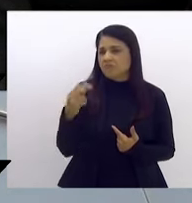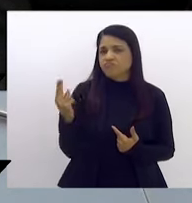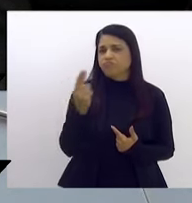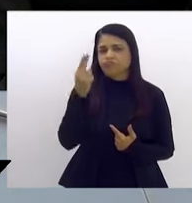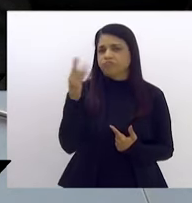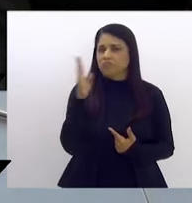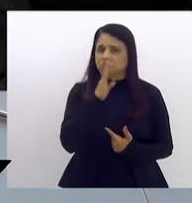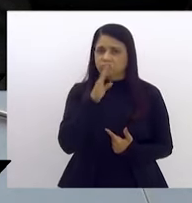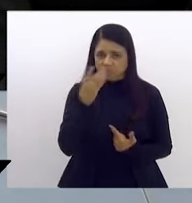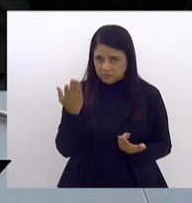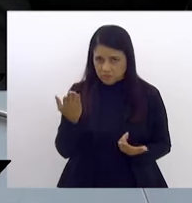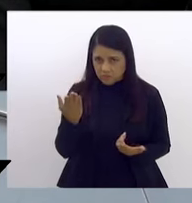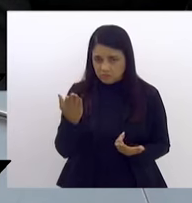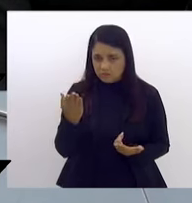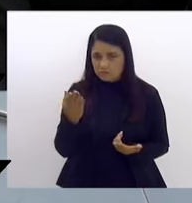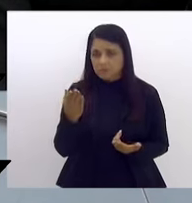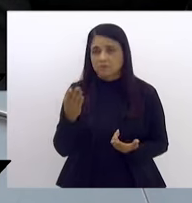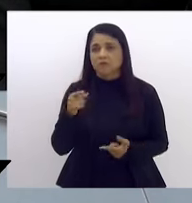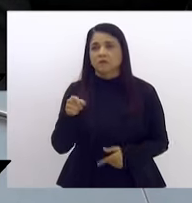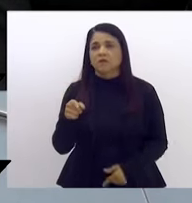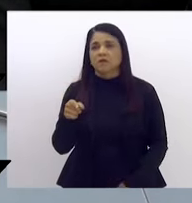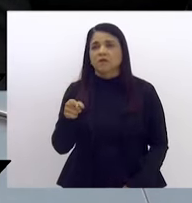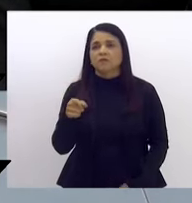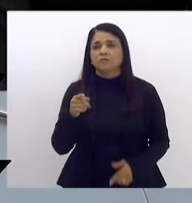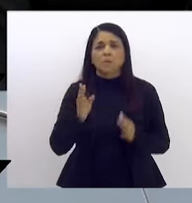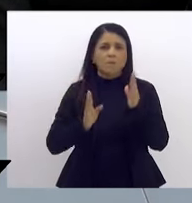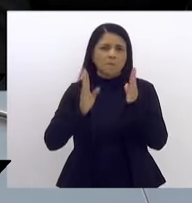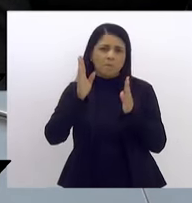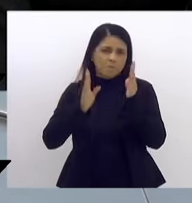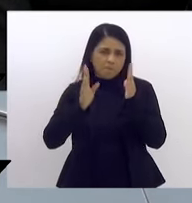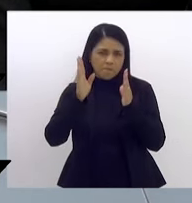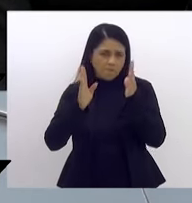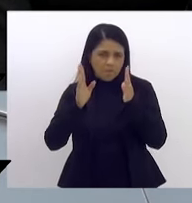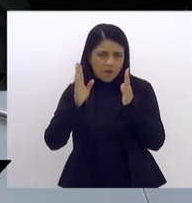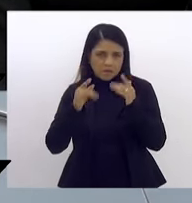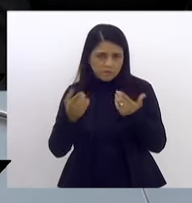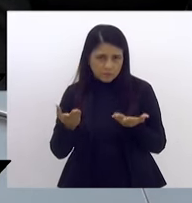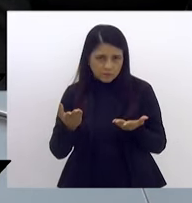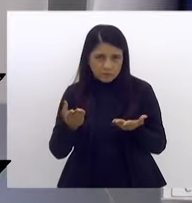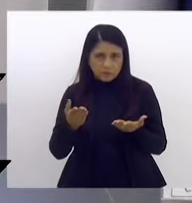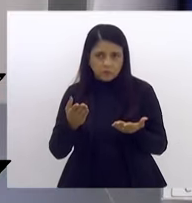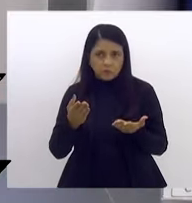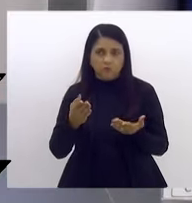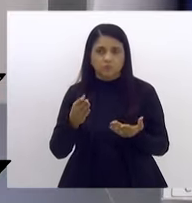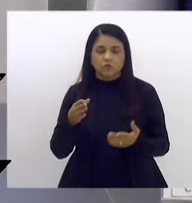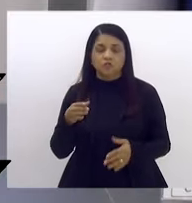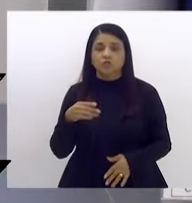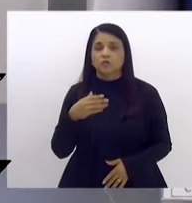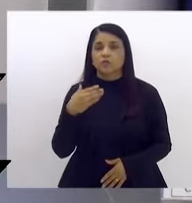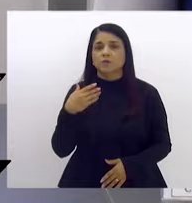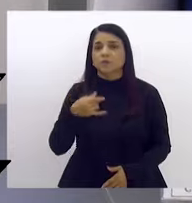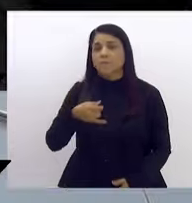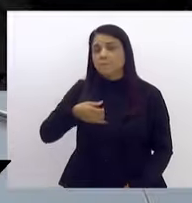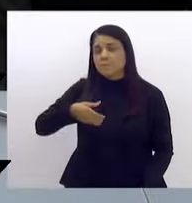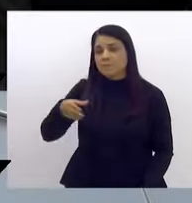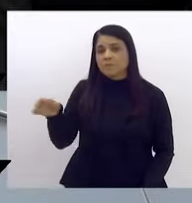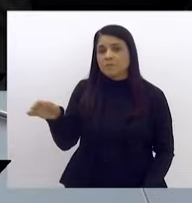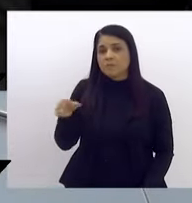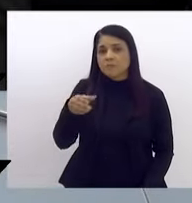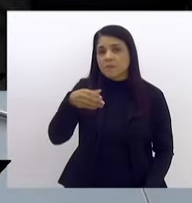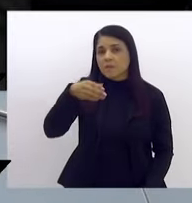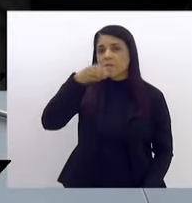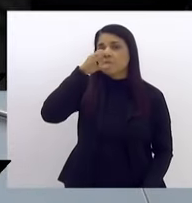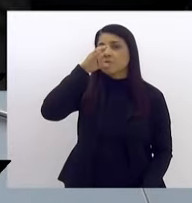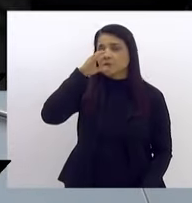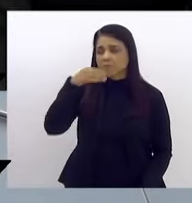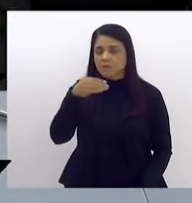não dilação de prazo não olha s não há dilação argumenta que não chegou lá dilatação de prazo Então temos